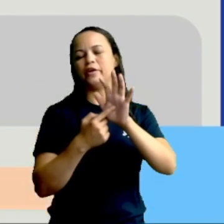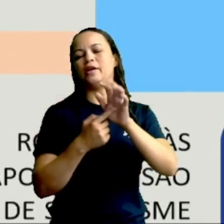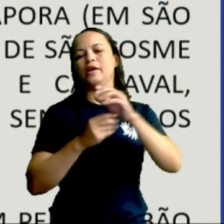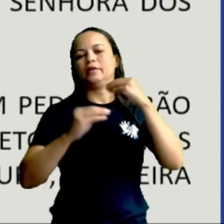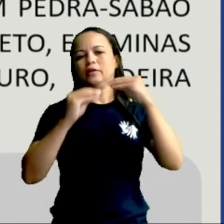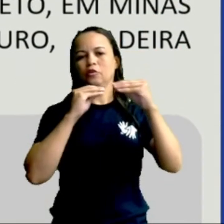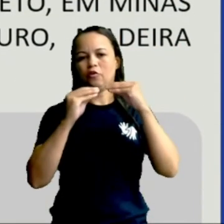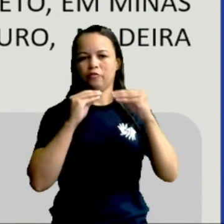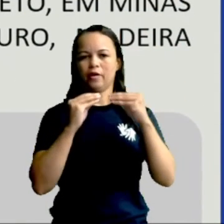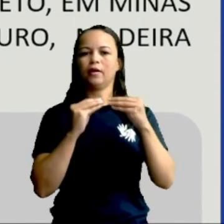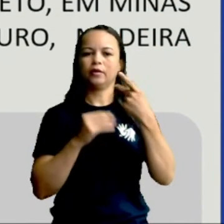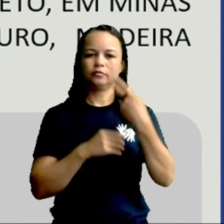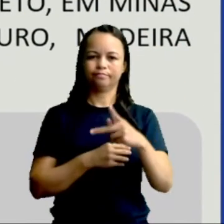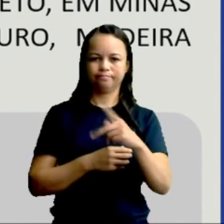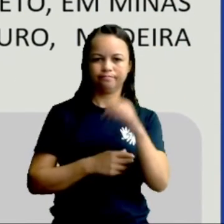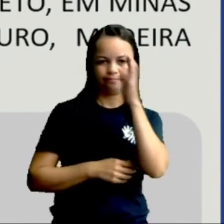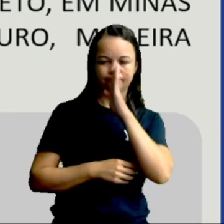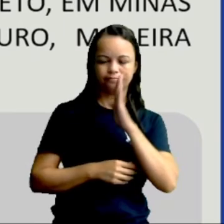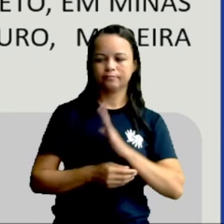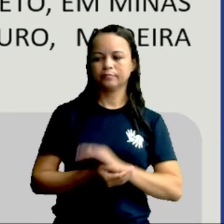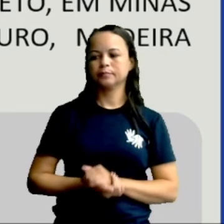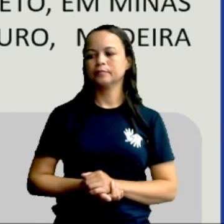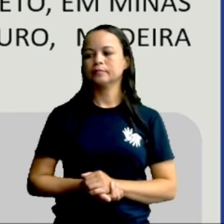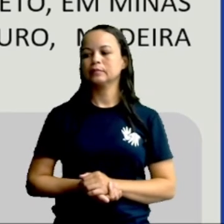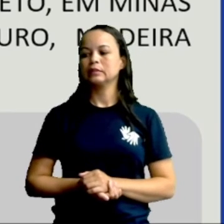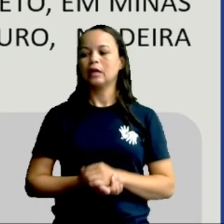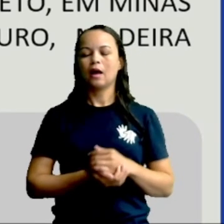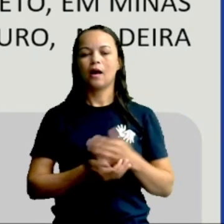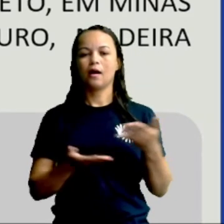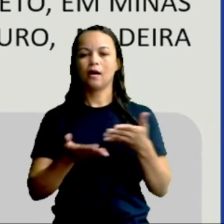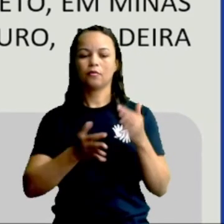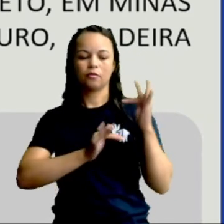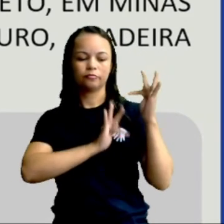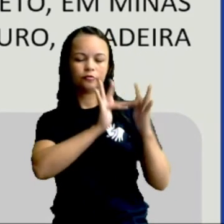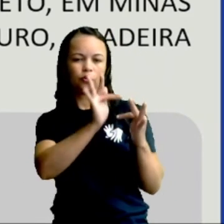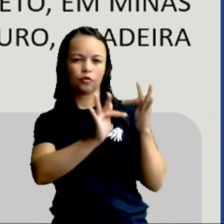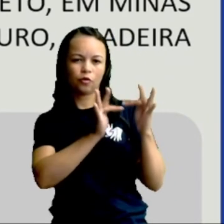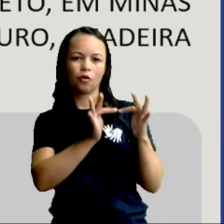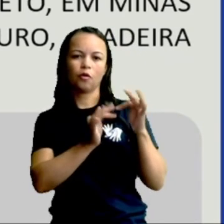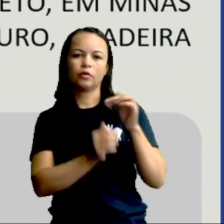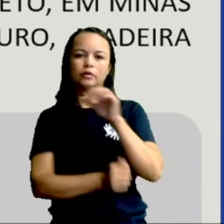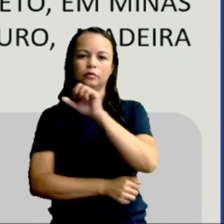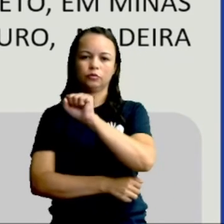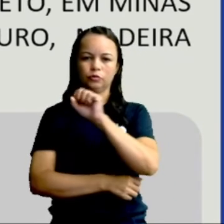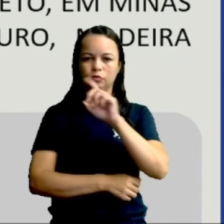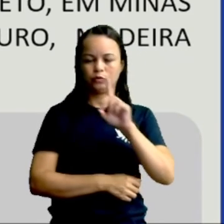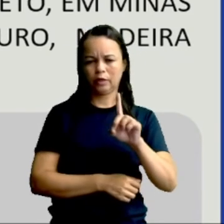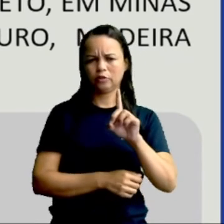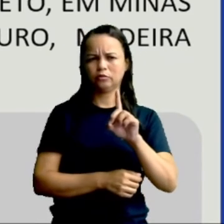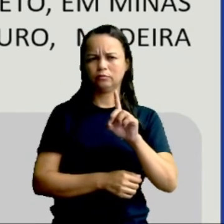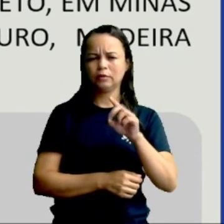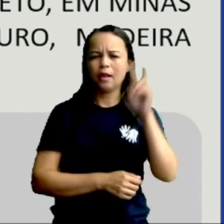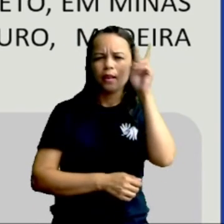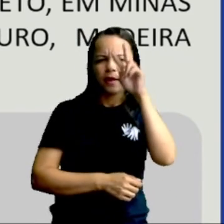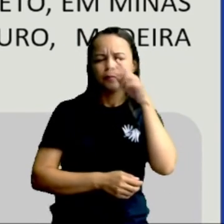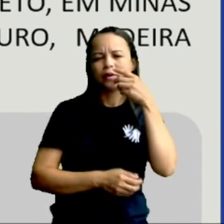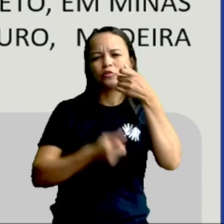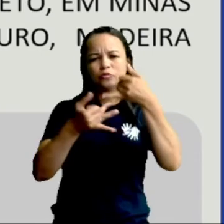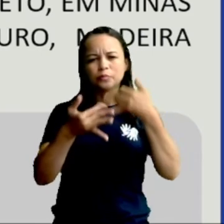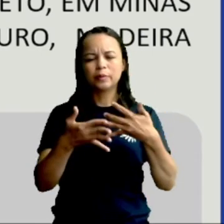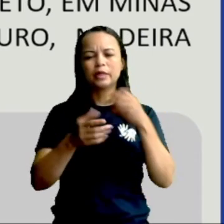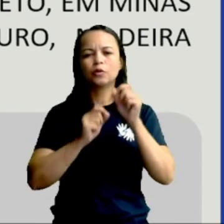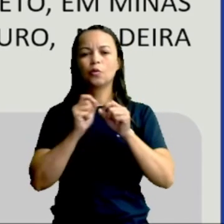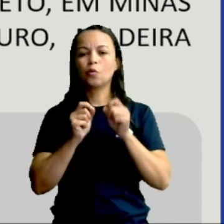brasileiras. E aí sobre o folclore lá da região Sudeste. Lembrando que quando eu falo folclore, eu vou falar